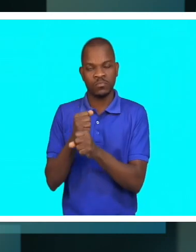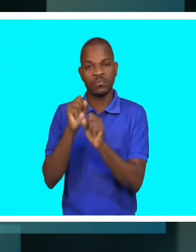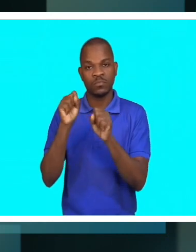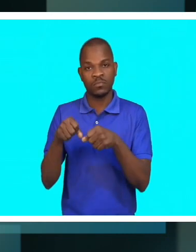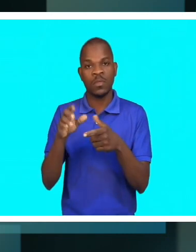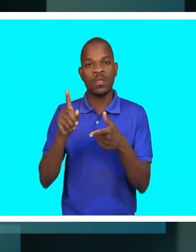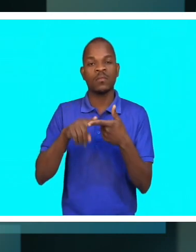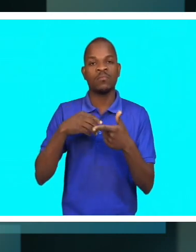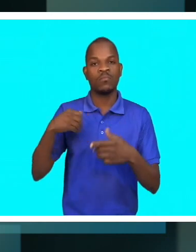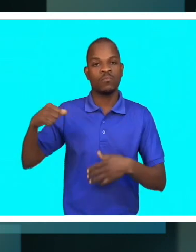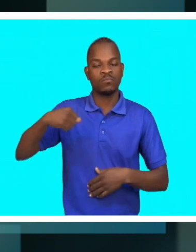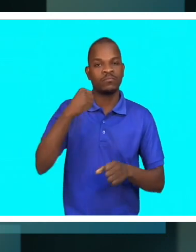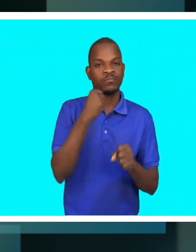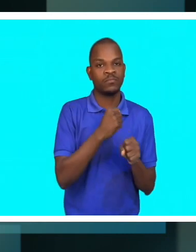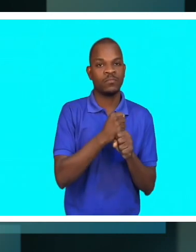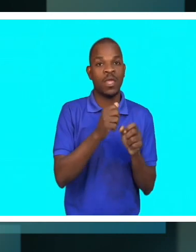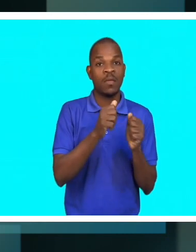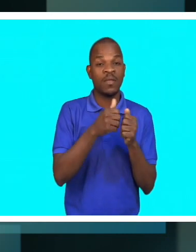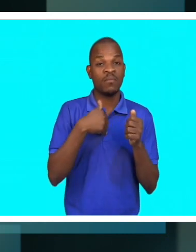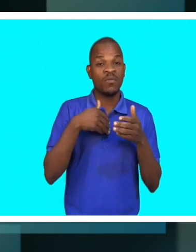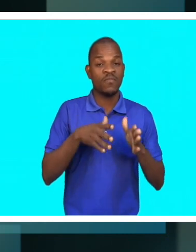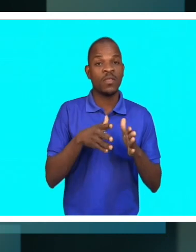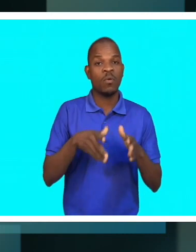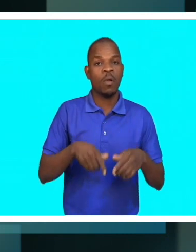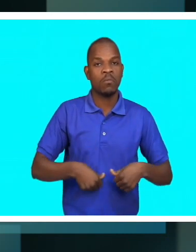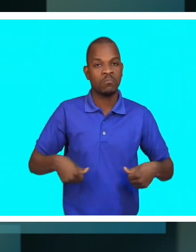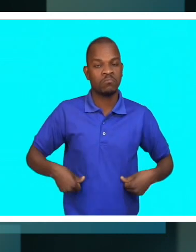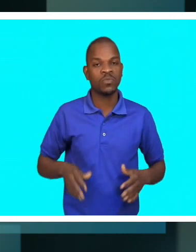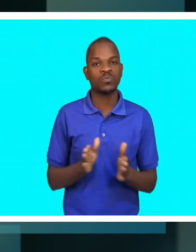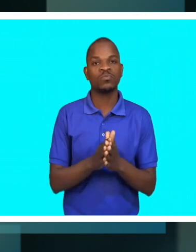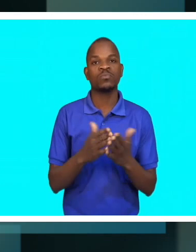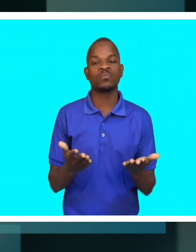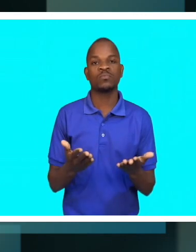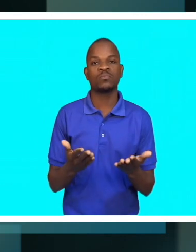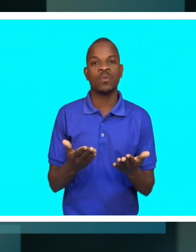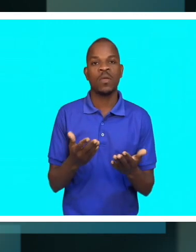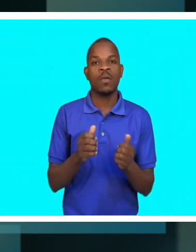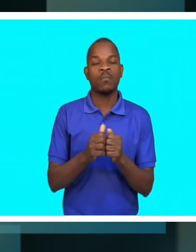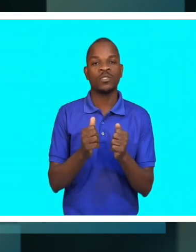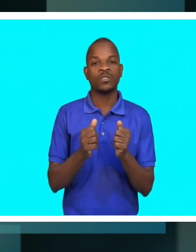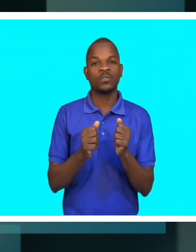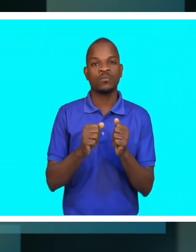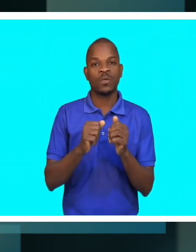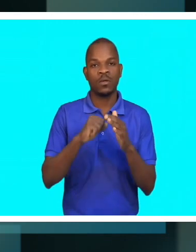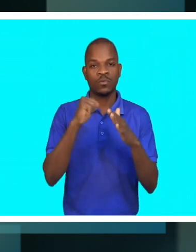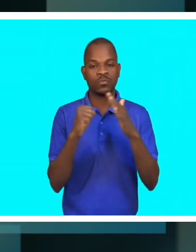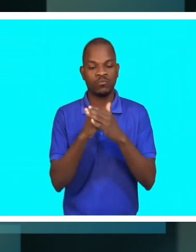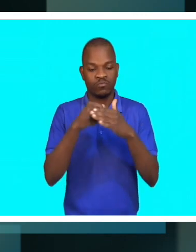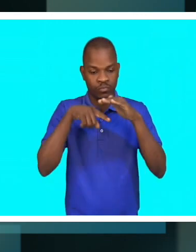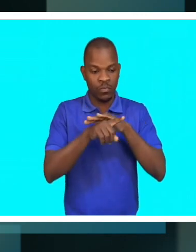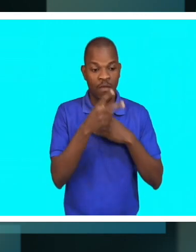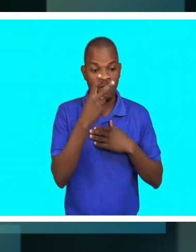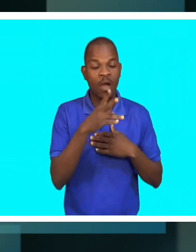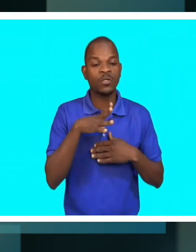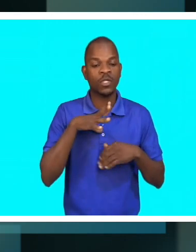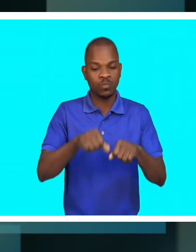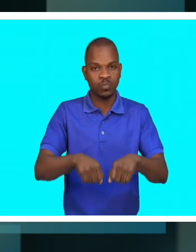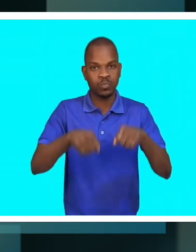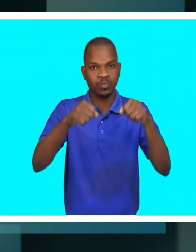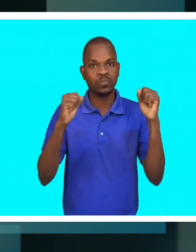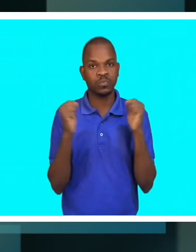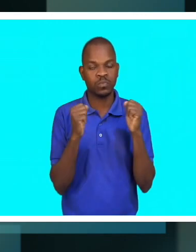mas em algum momento o meu filho fica sem fraldas. Mas se aparecer lá a ação social, deve ter que eu tenho aquele congelador, tenho